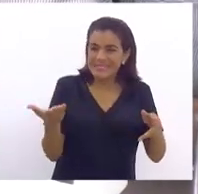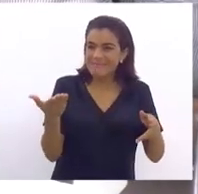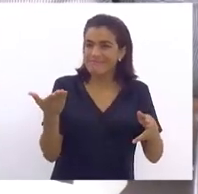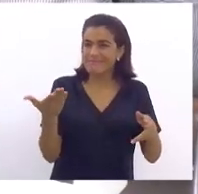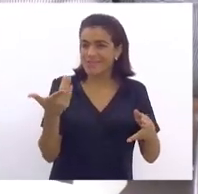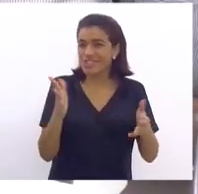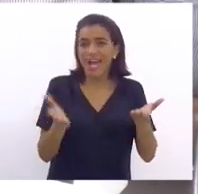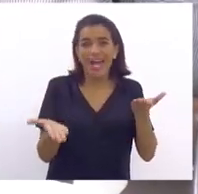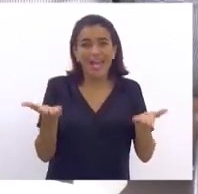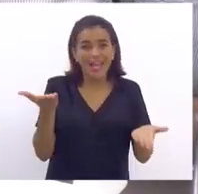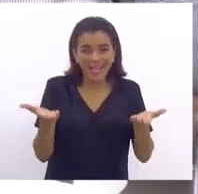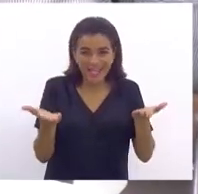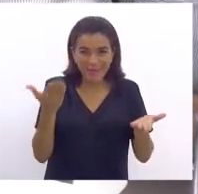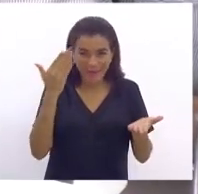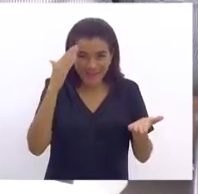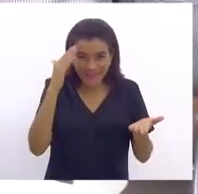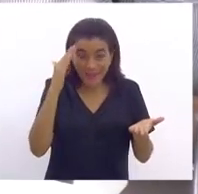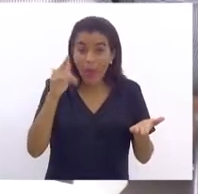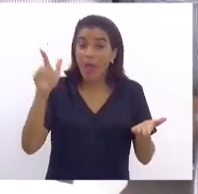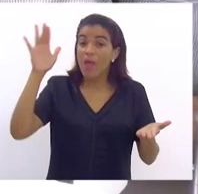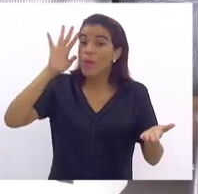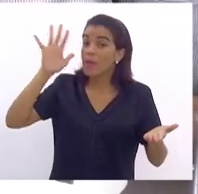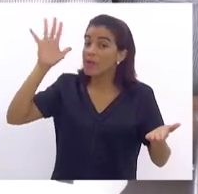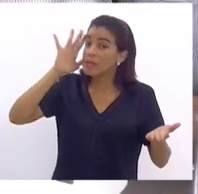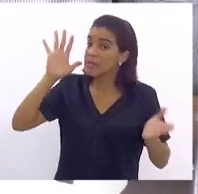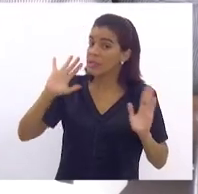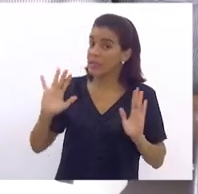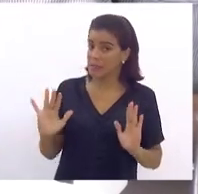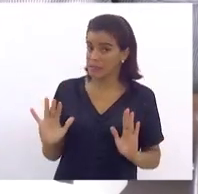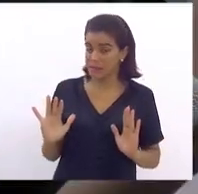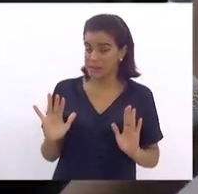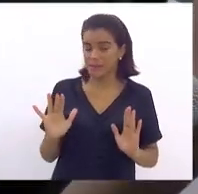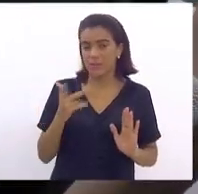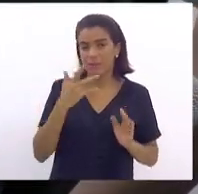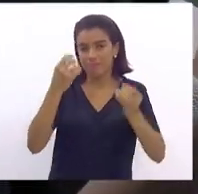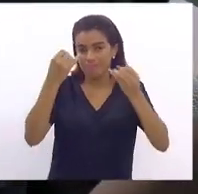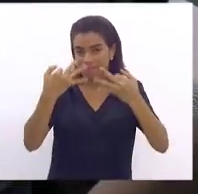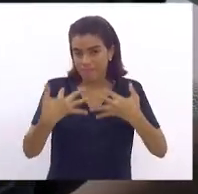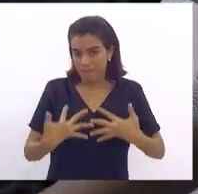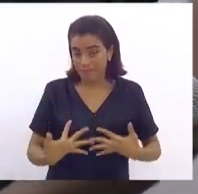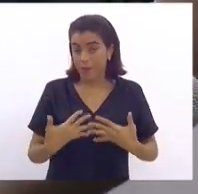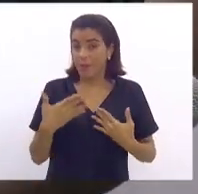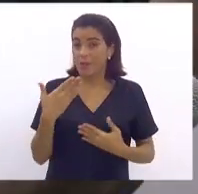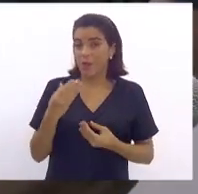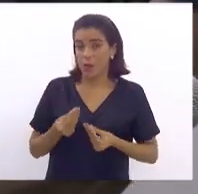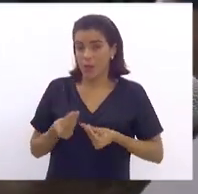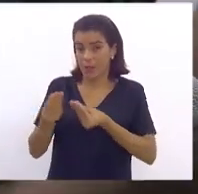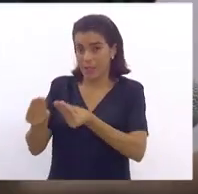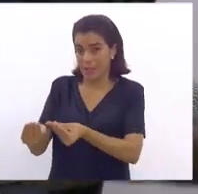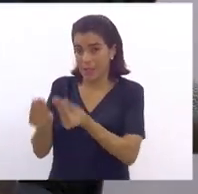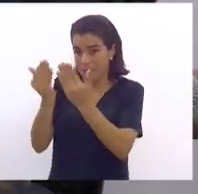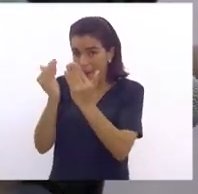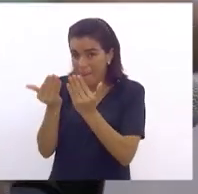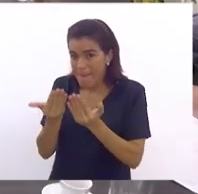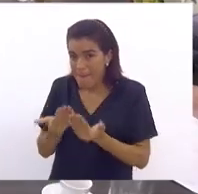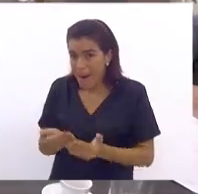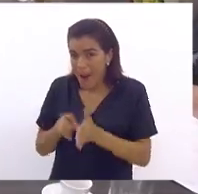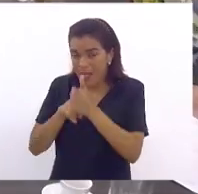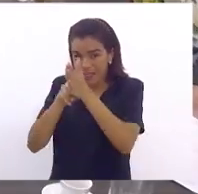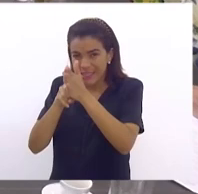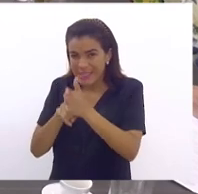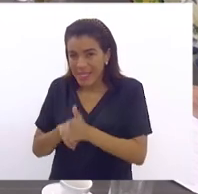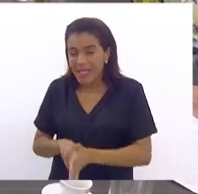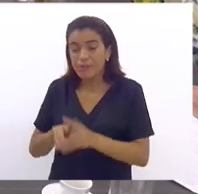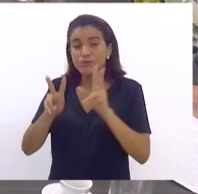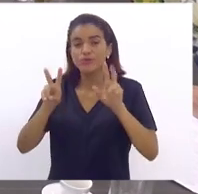isso. Já equilibrou por esse lado. É uma tese. É uma tese. É uma outra tese. Então, só para deixar claro que o que está com vistas para o deputado Mink é para fazer análise sobre a questão